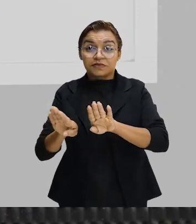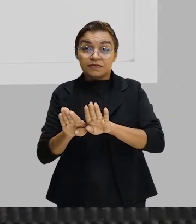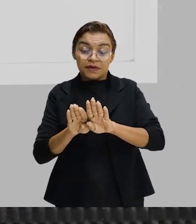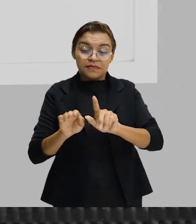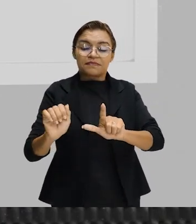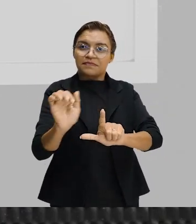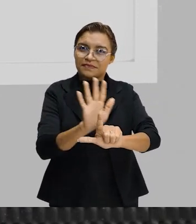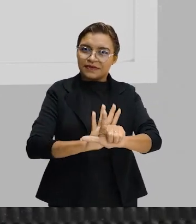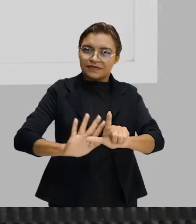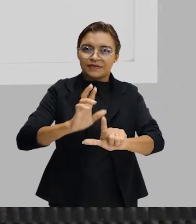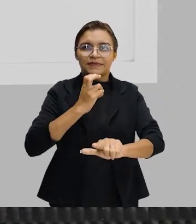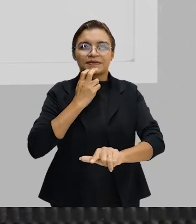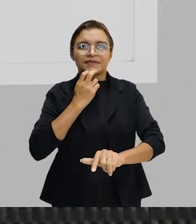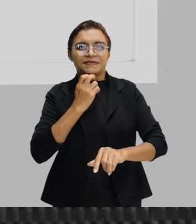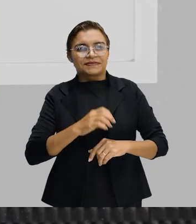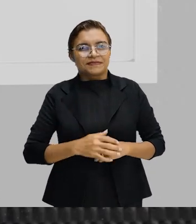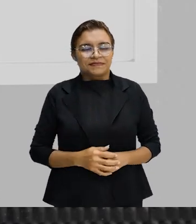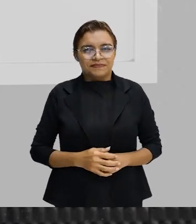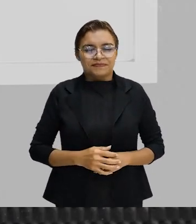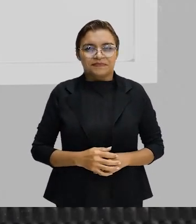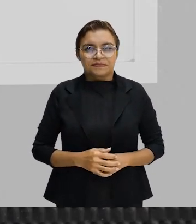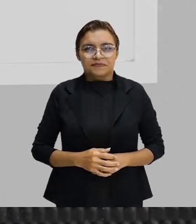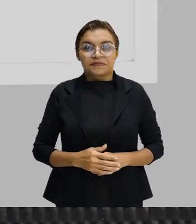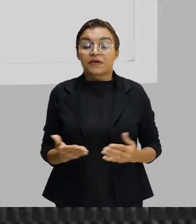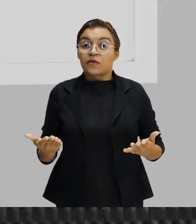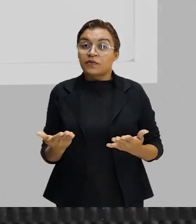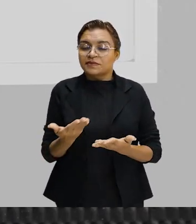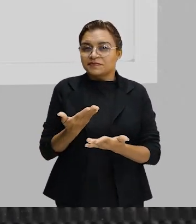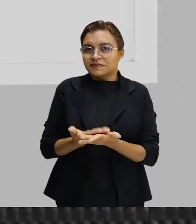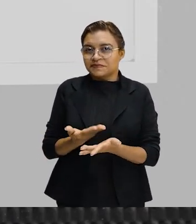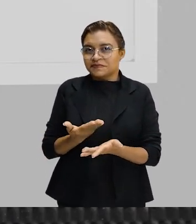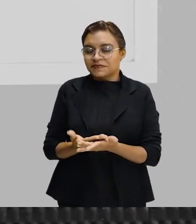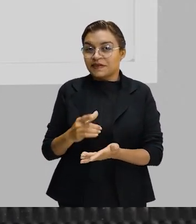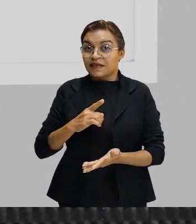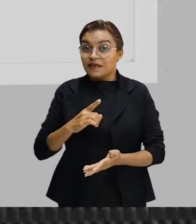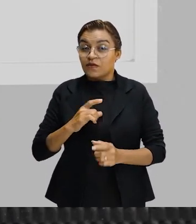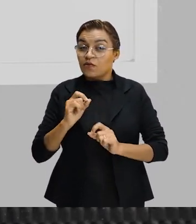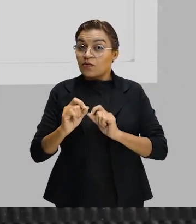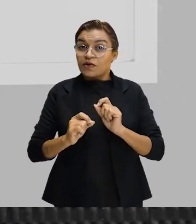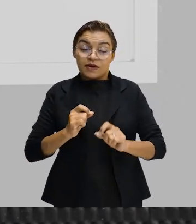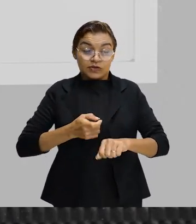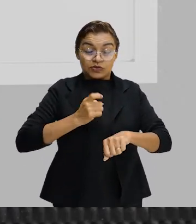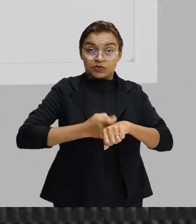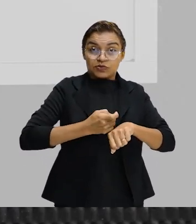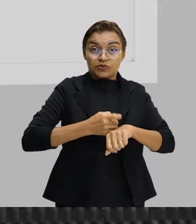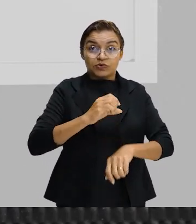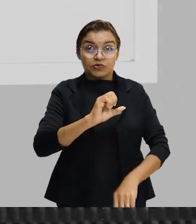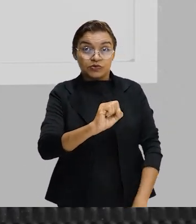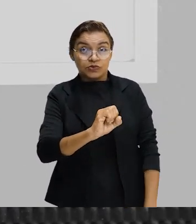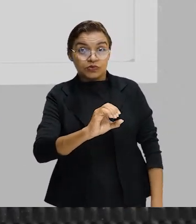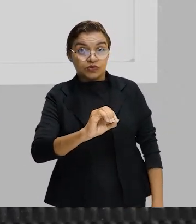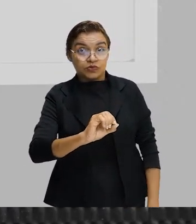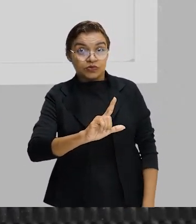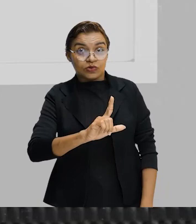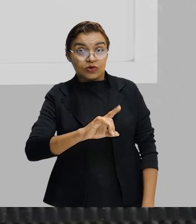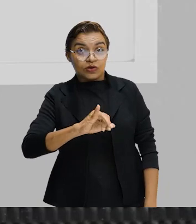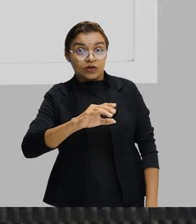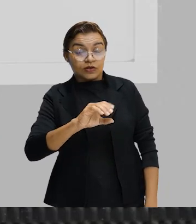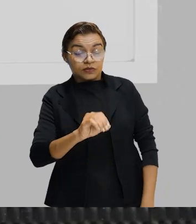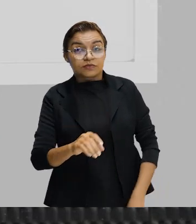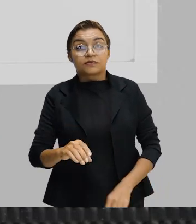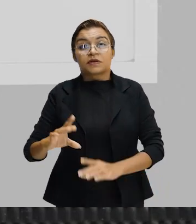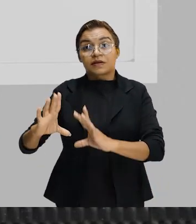Dias. Bom, a aula de hoje nós vamos falar sobre sólidos e fluidos em equilíbrio, tá